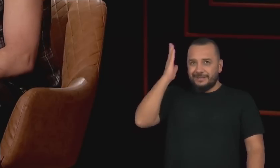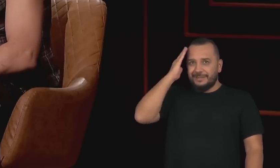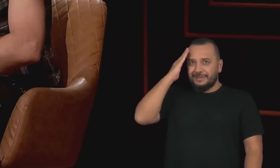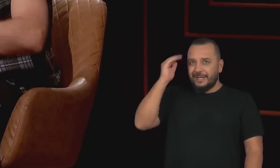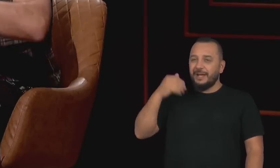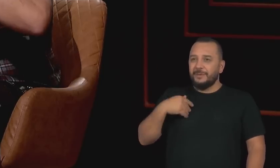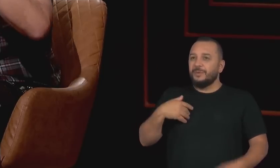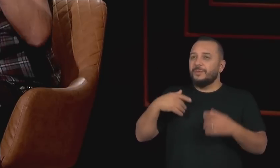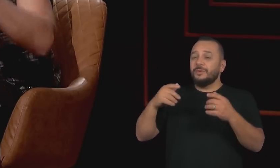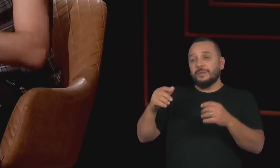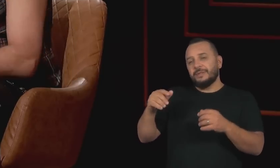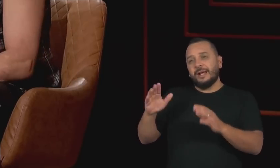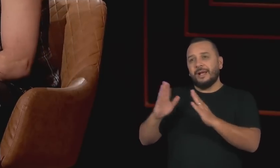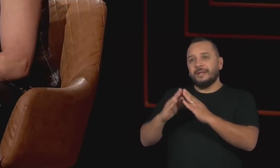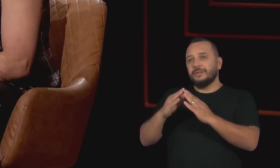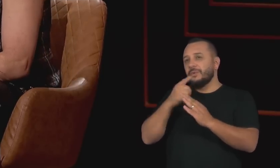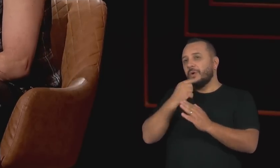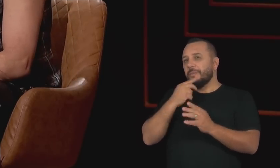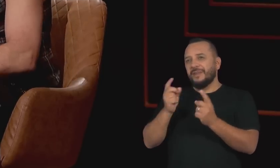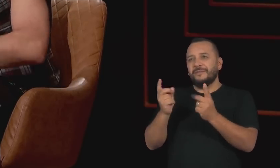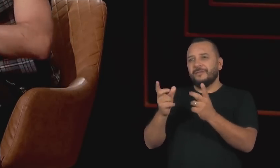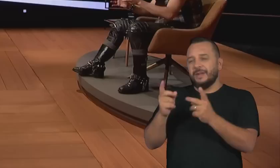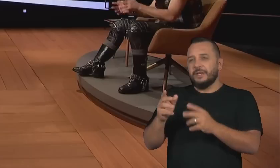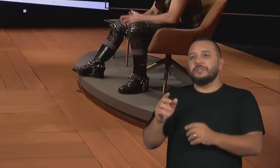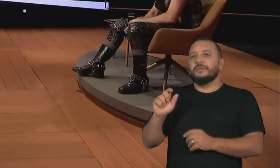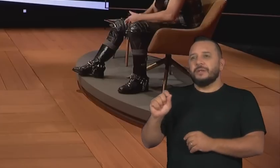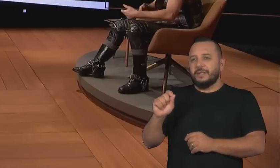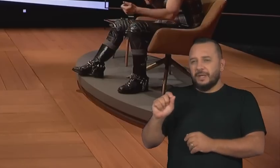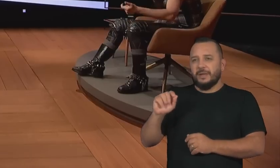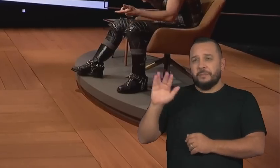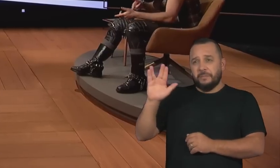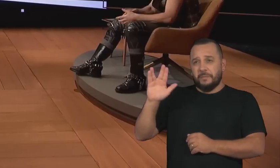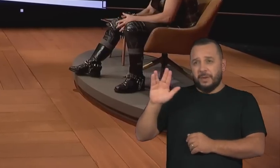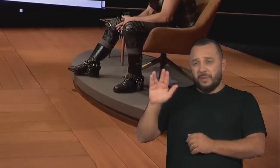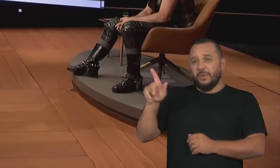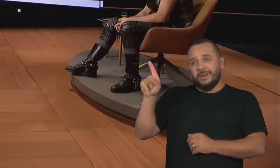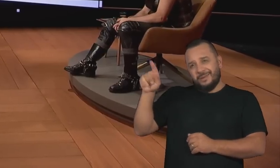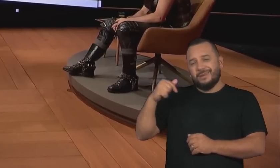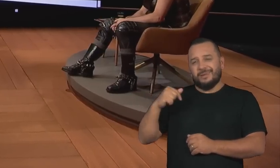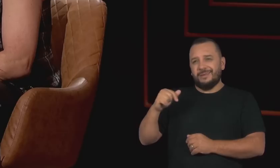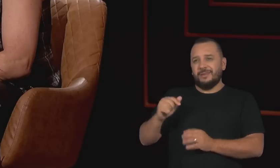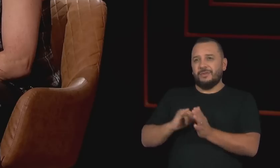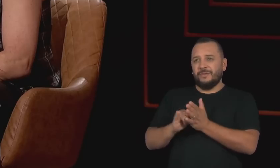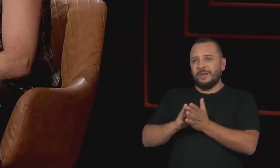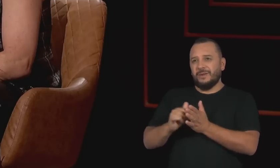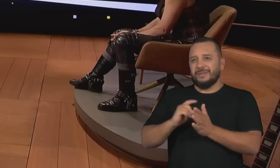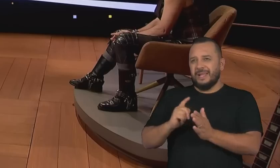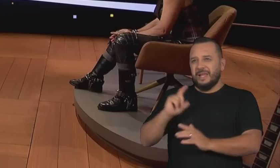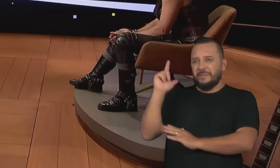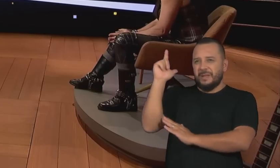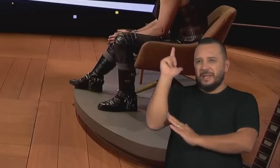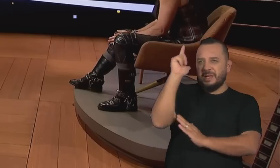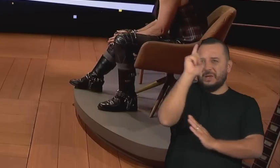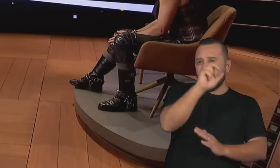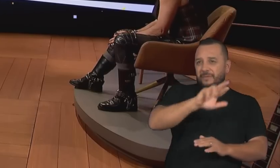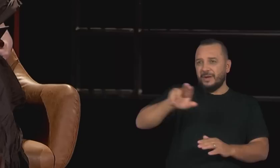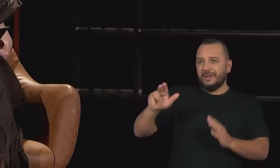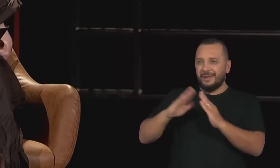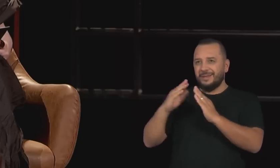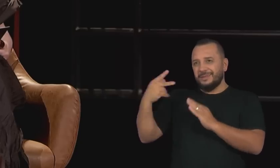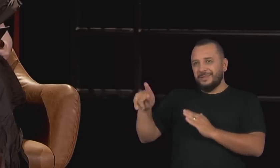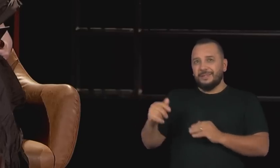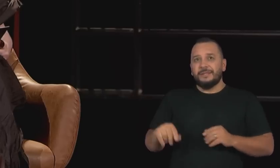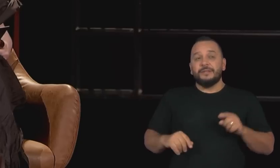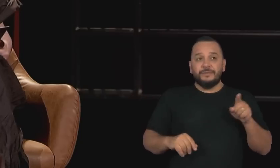de maconha louco lá de Nova York. Um cara muito louco, cheio de metralhadora na casa dele, muito louco, cara. E você era o band leader,